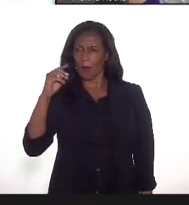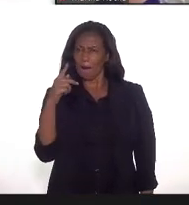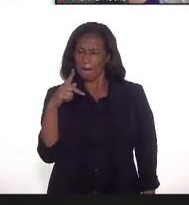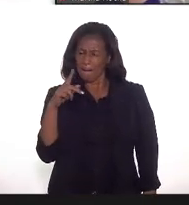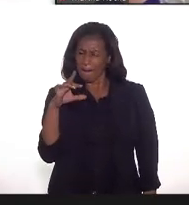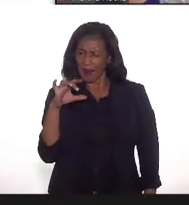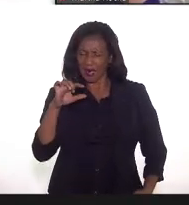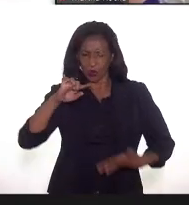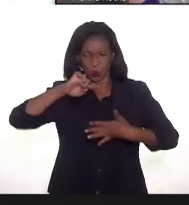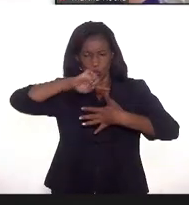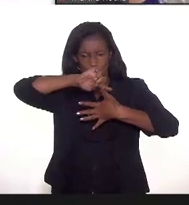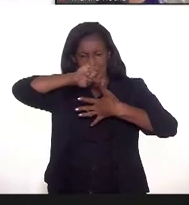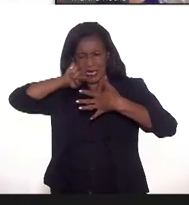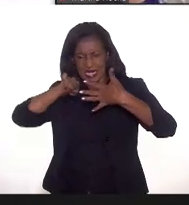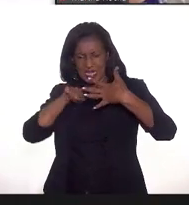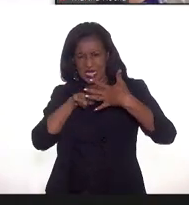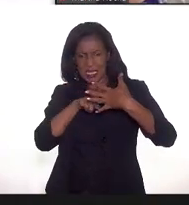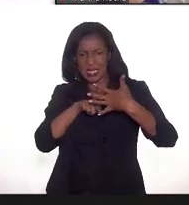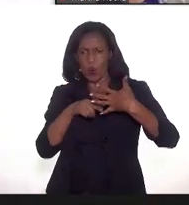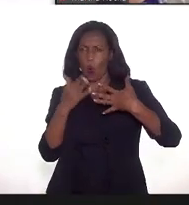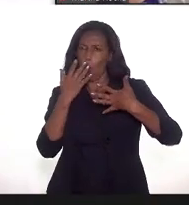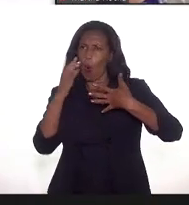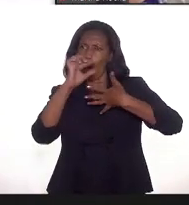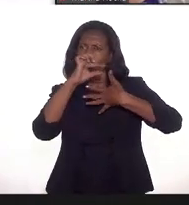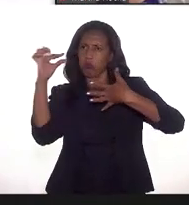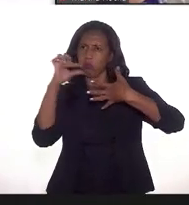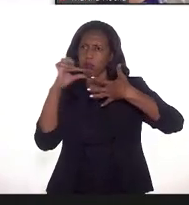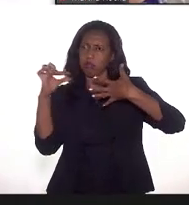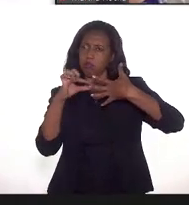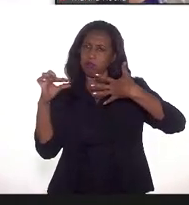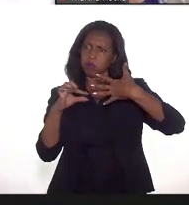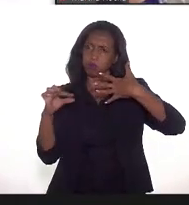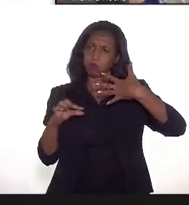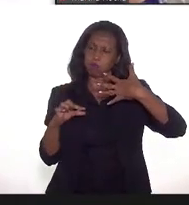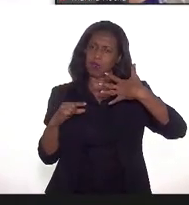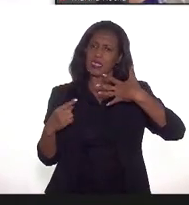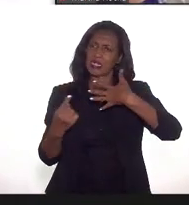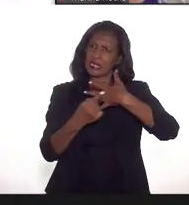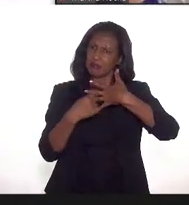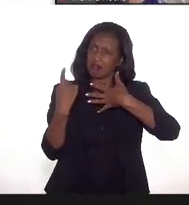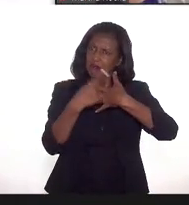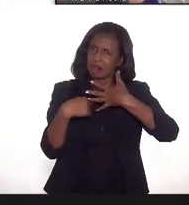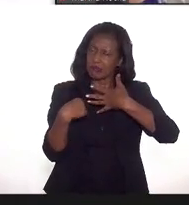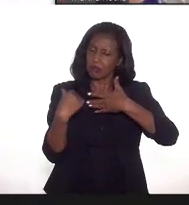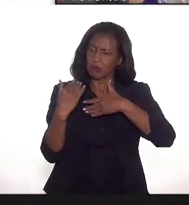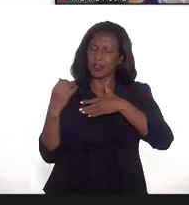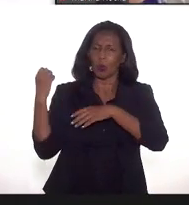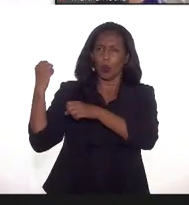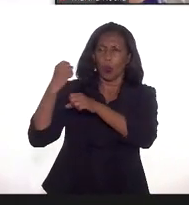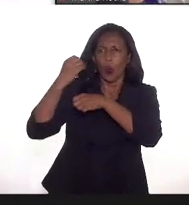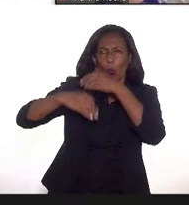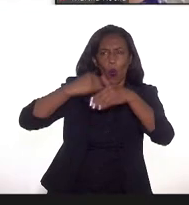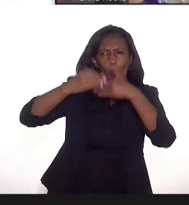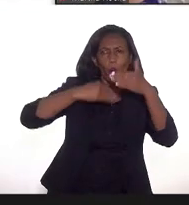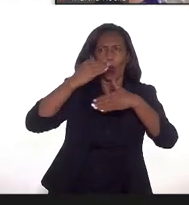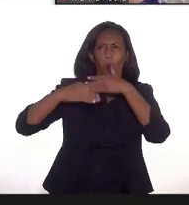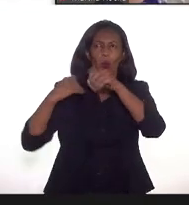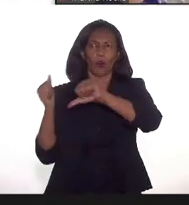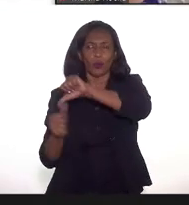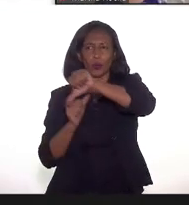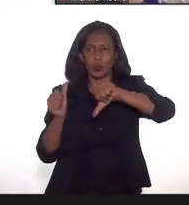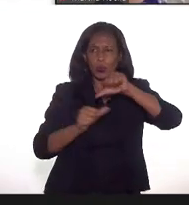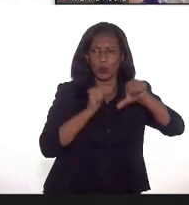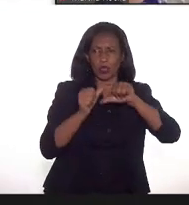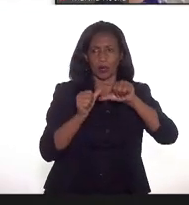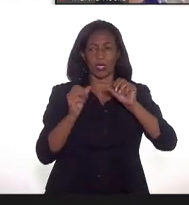5 eixos prioritários, e esses eixos prioritários estão em construção. E como eu havia dito